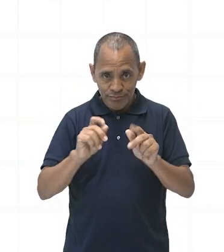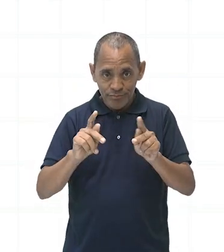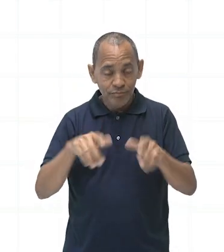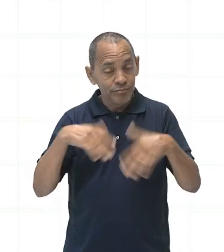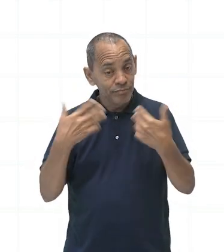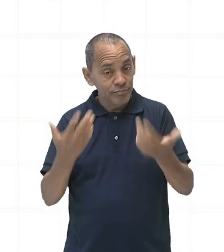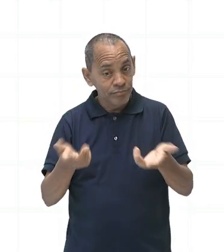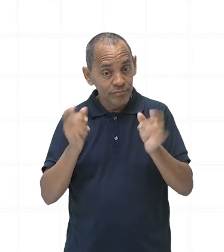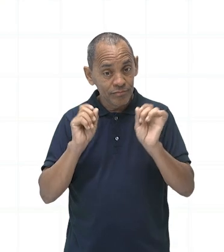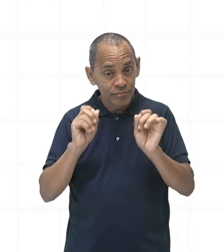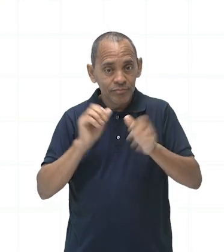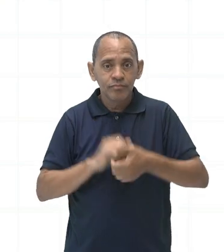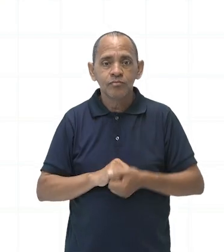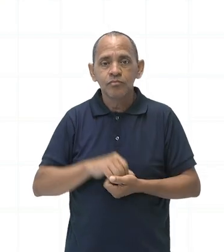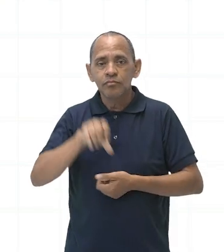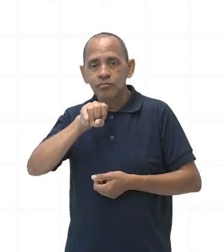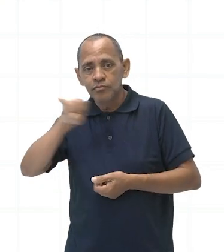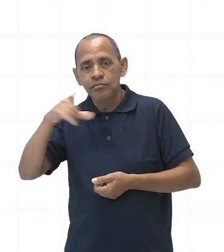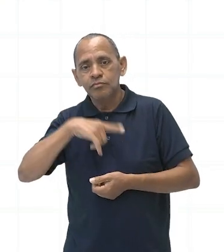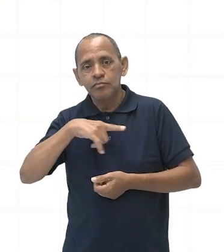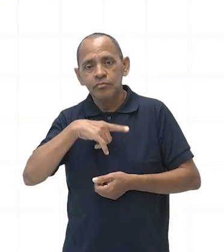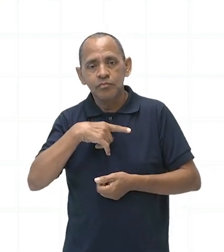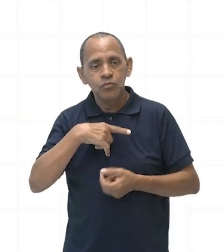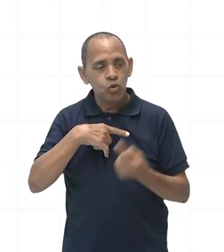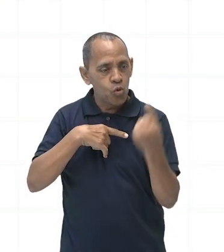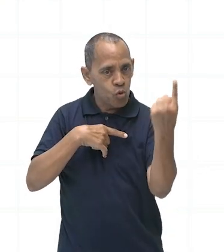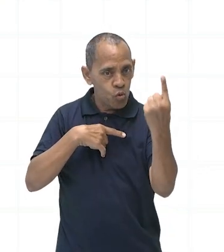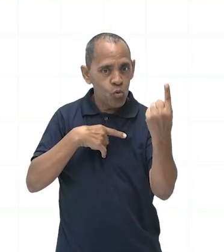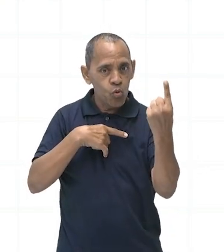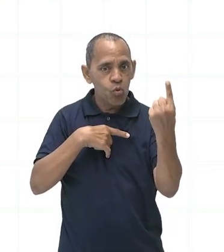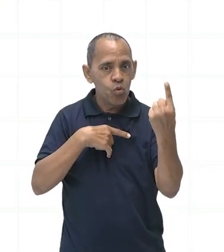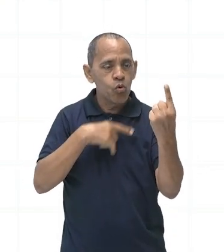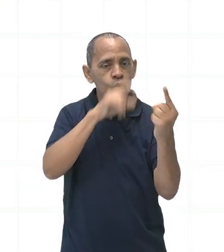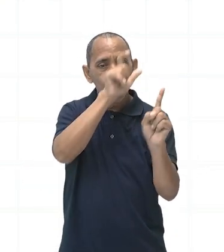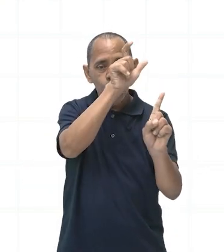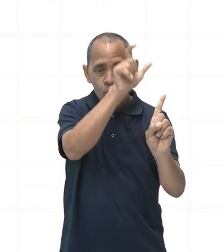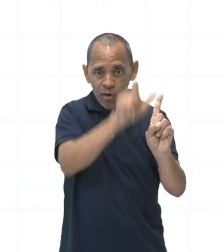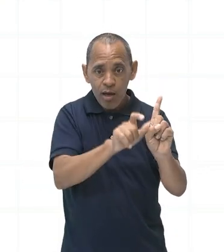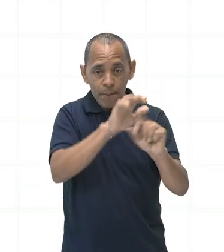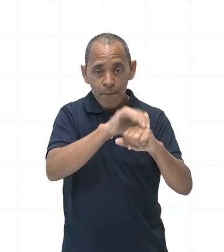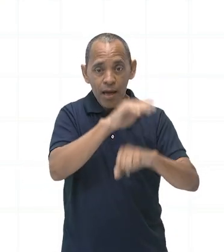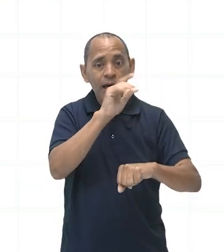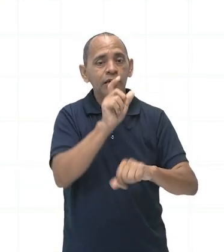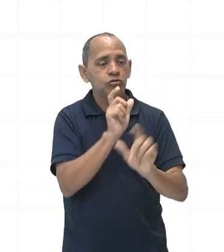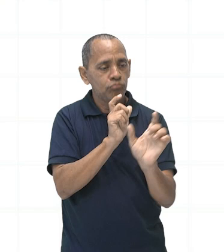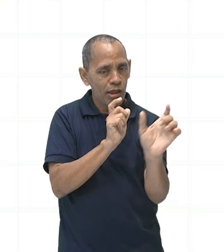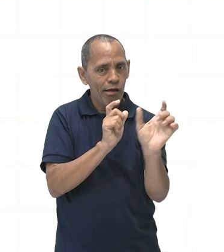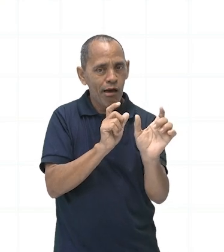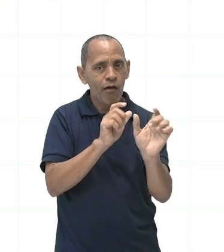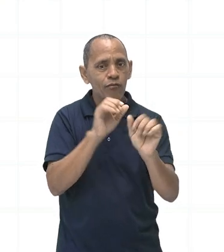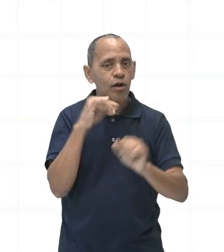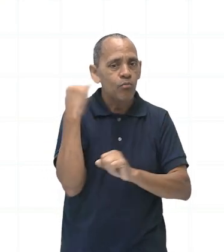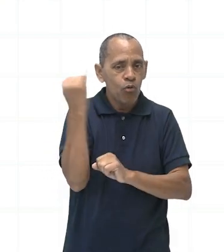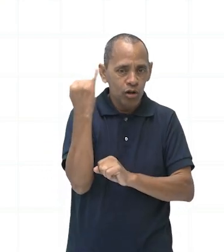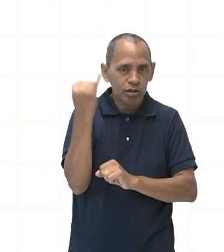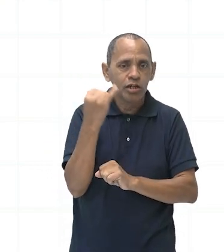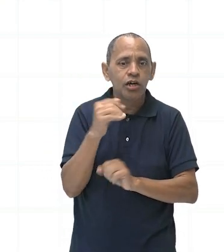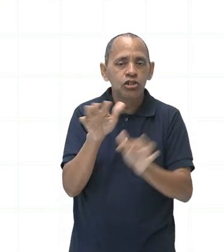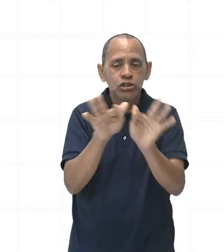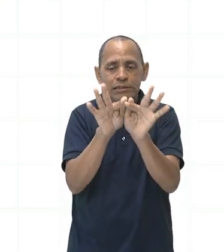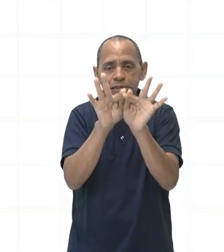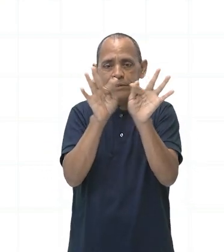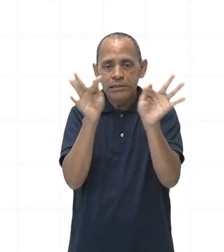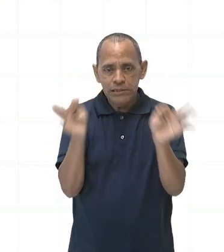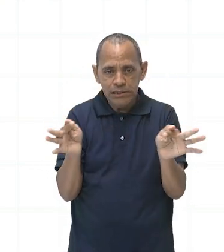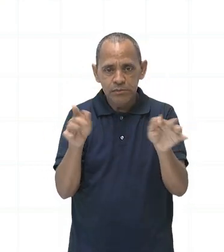Então, quando eu tenho um núcleo, sujeito simples. Mais um exemplo,